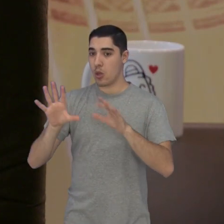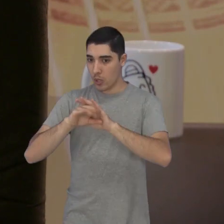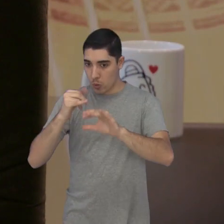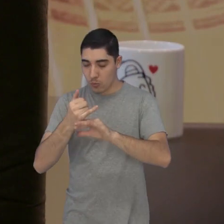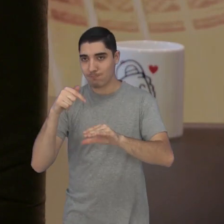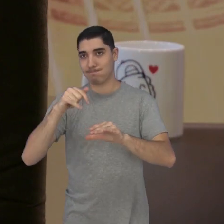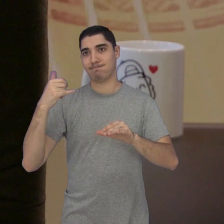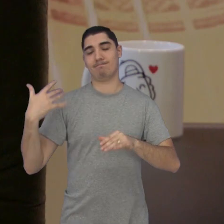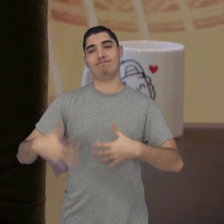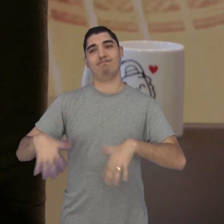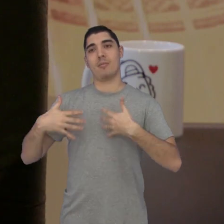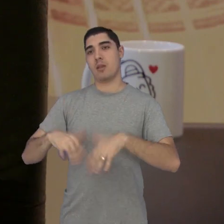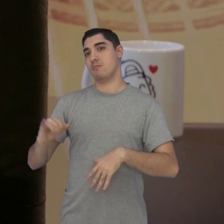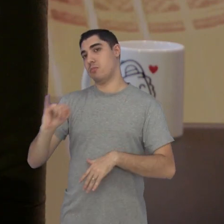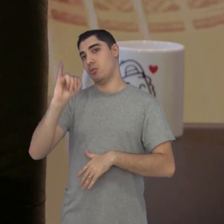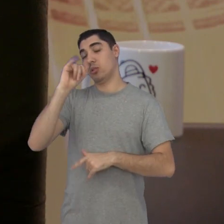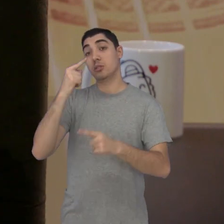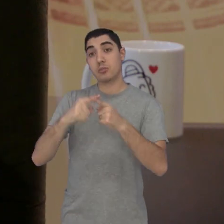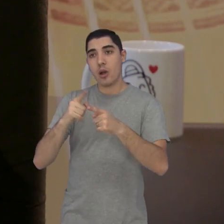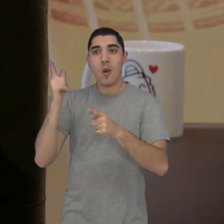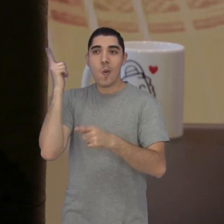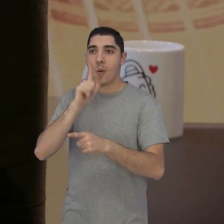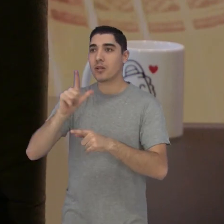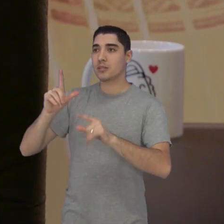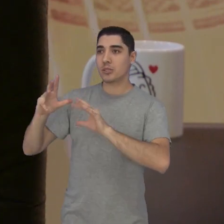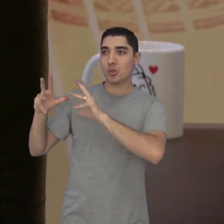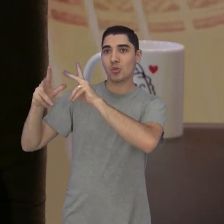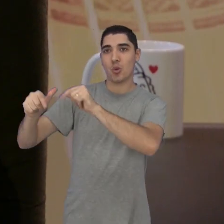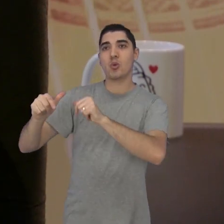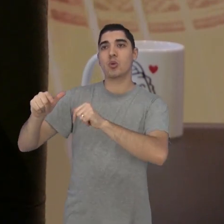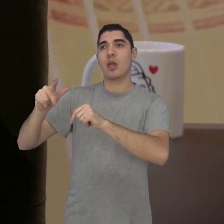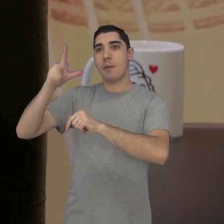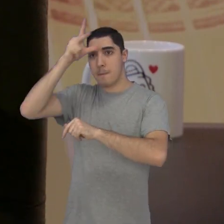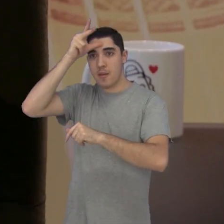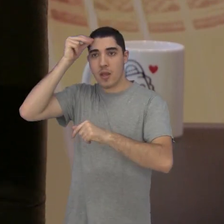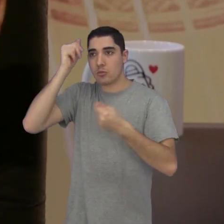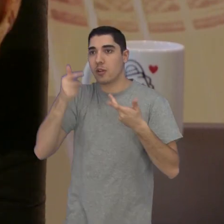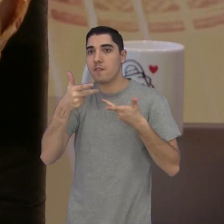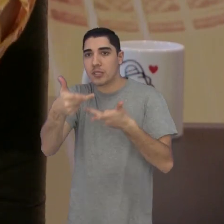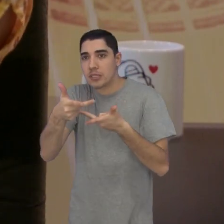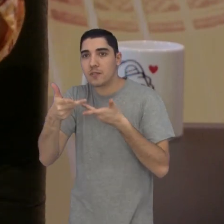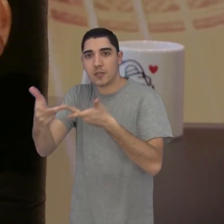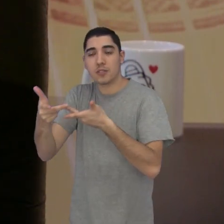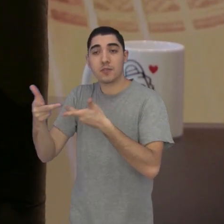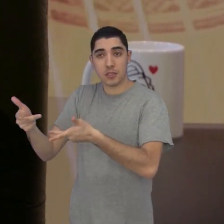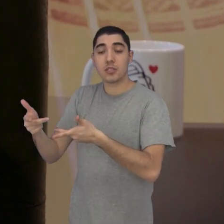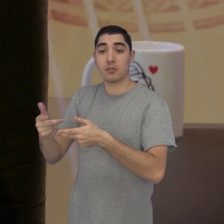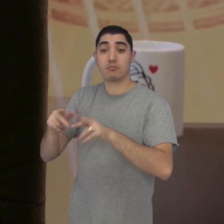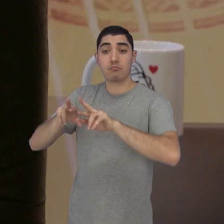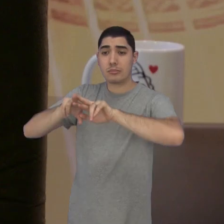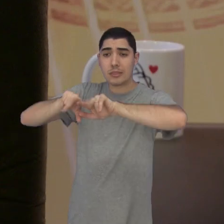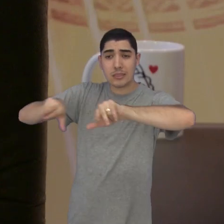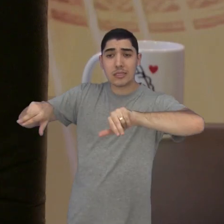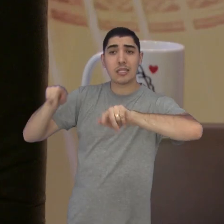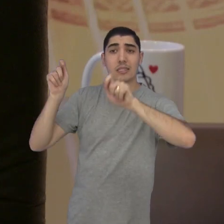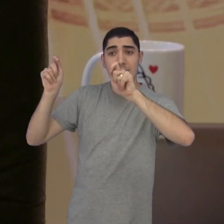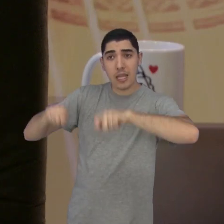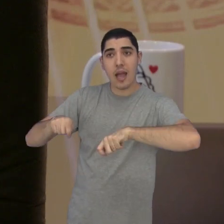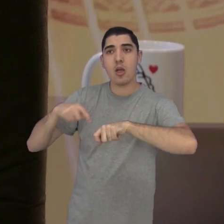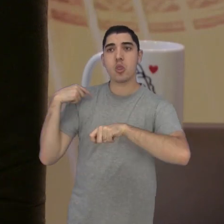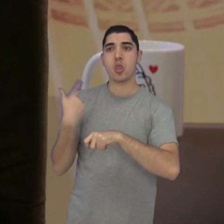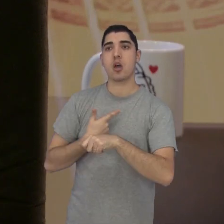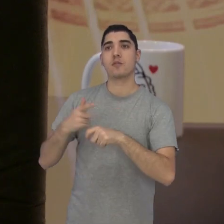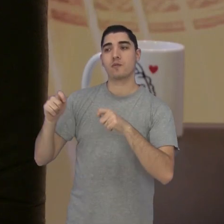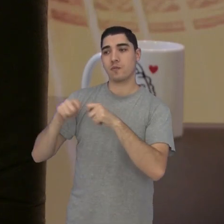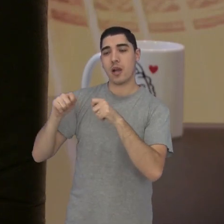ferramenta muito importante, porque é através delas que a gente está conquistando as cidades, né? Visitando as prefeituras, enfim, aonde a gente chega